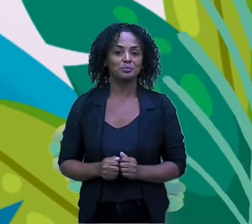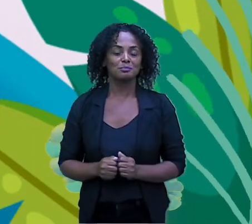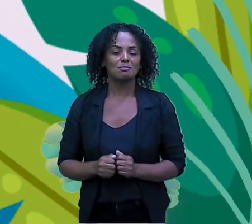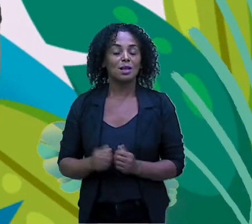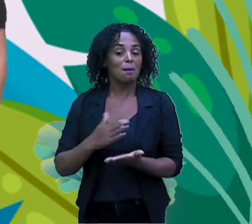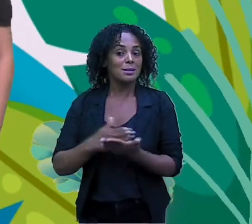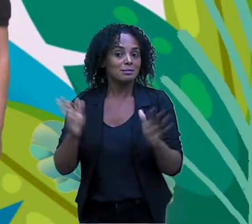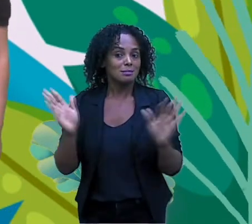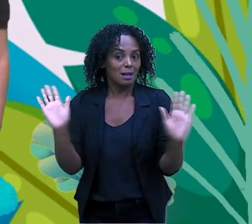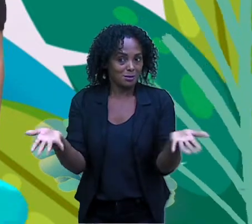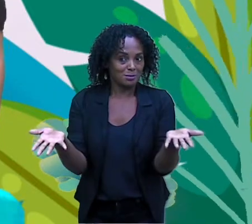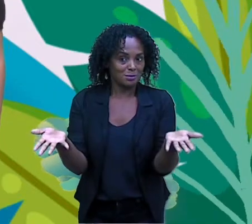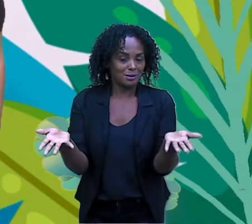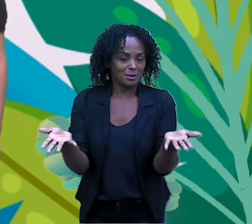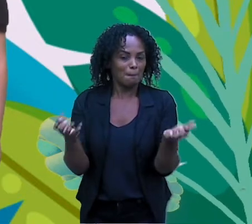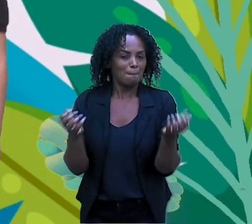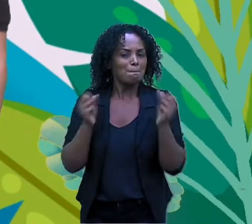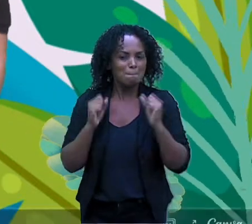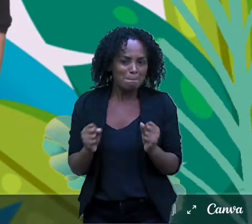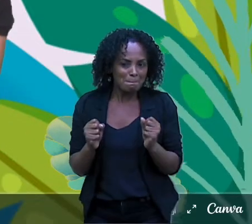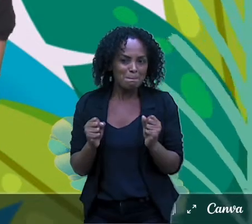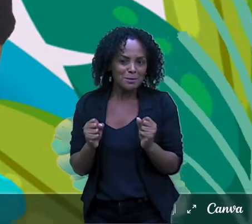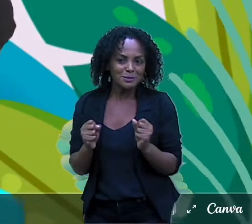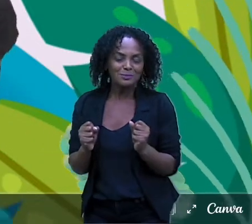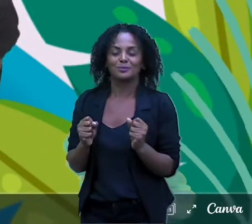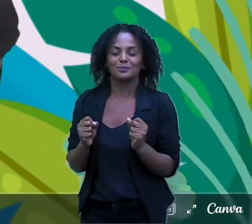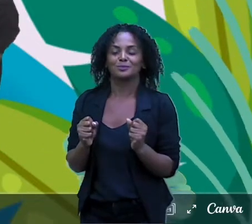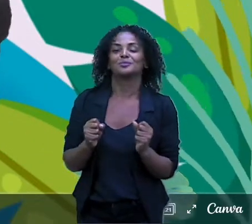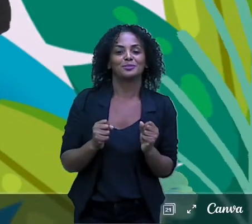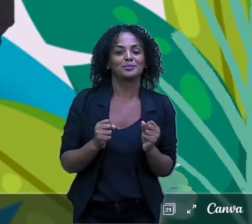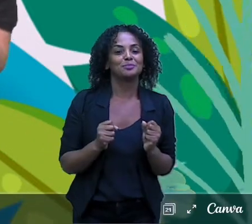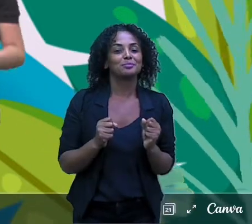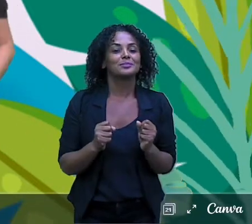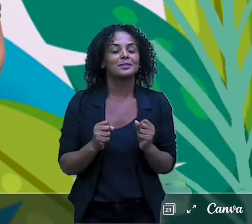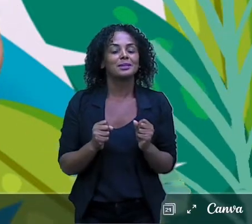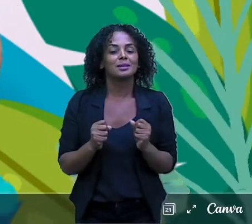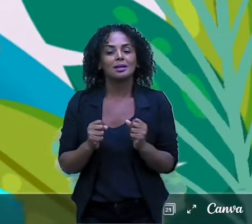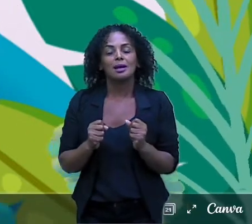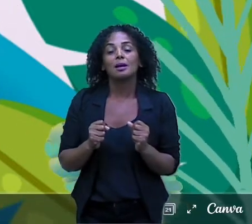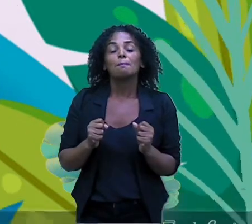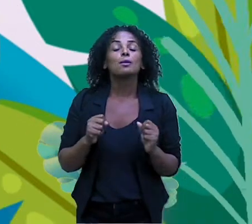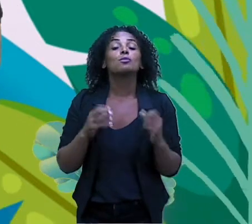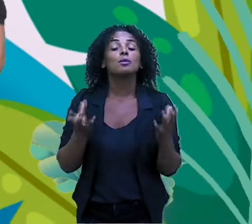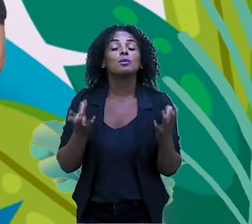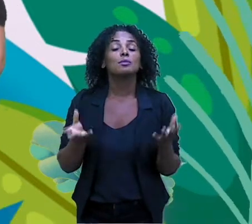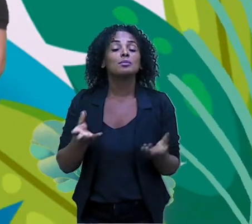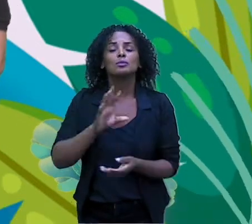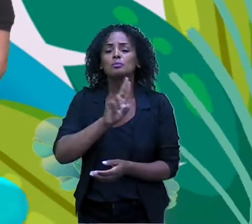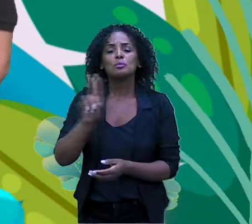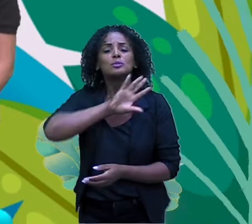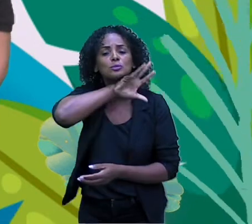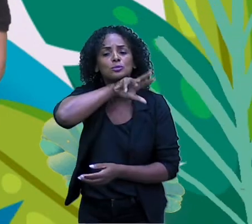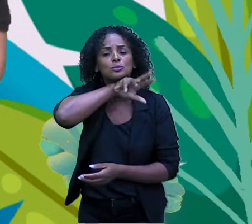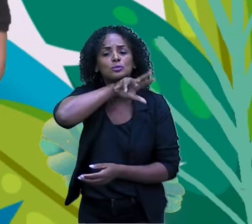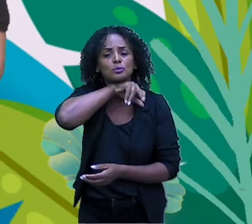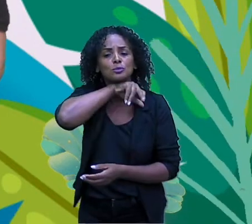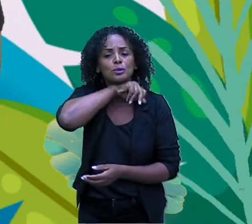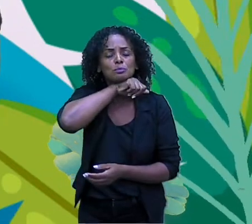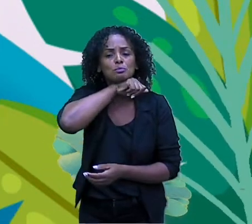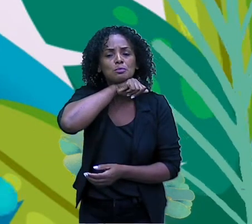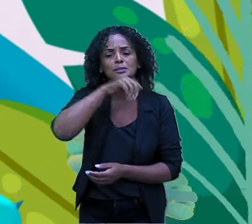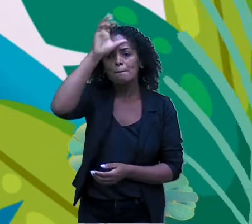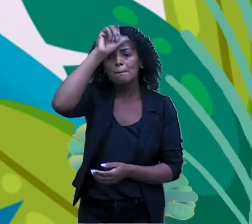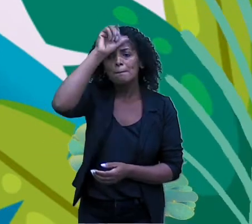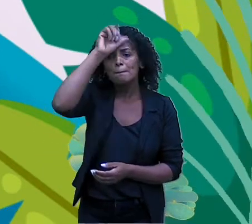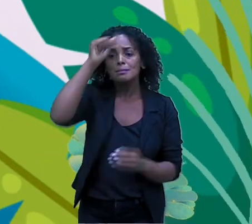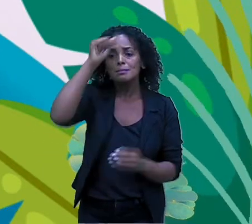posso começar? Yes or no? Yes. Então, vamos lá aprender sobre os nomes dos animais e o habitat deles.